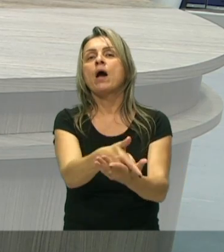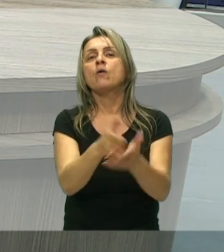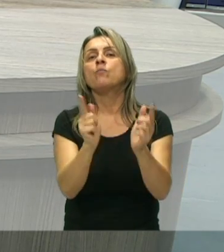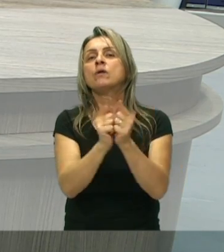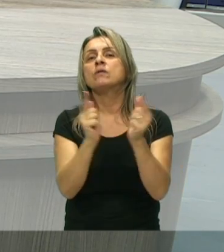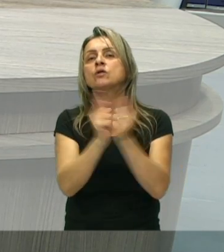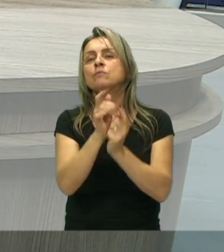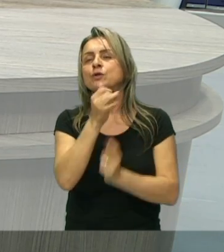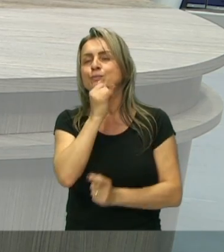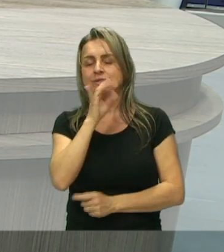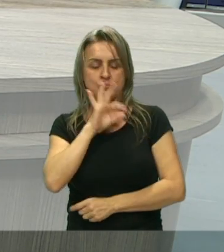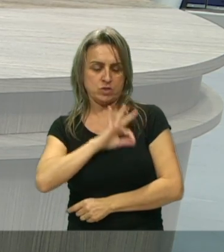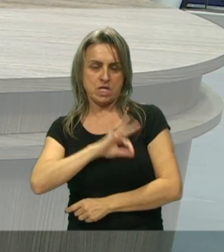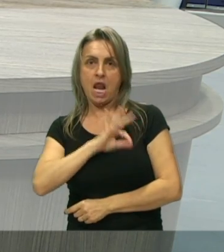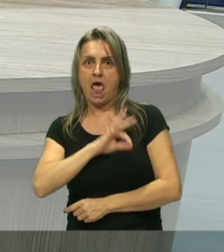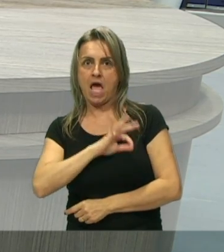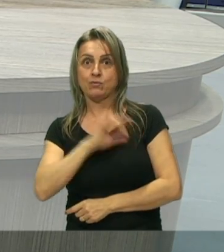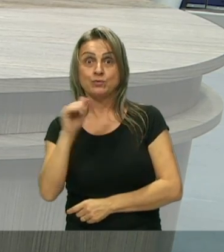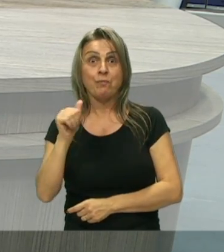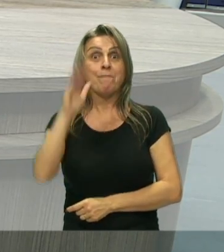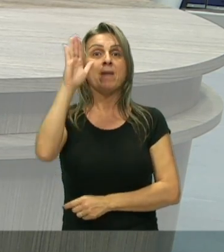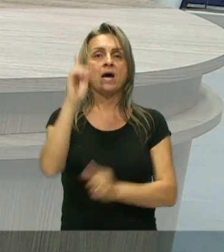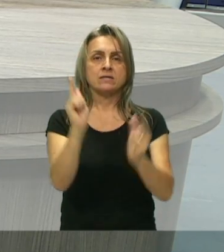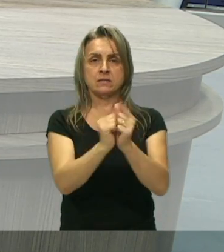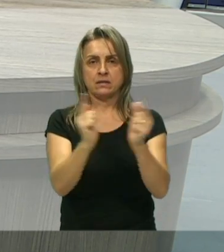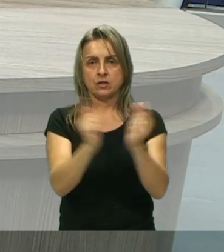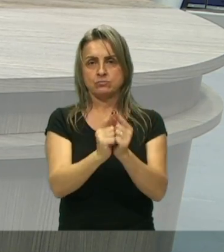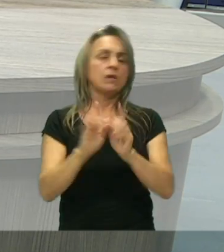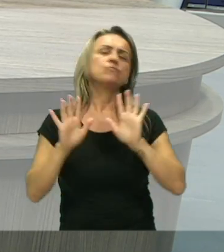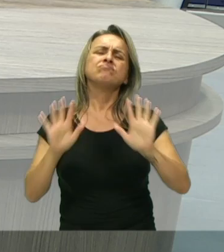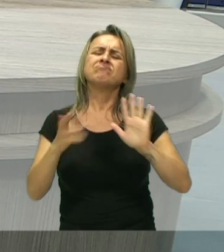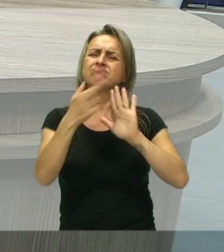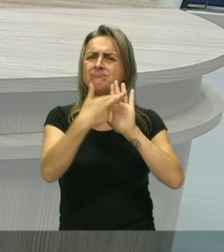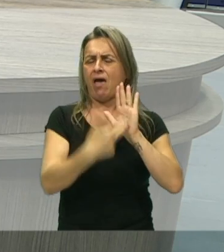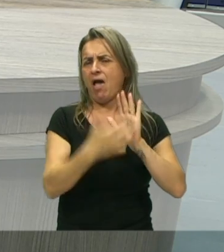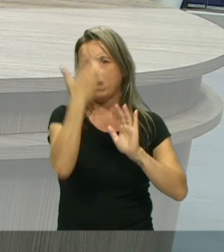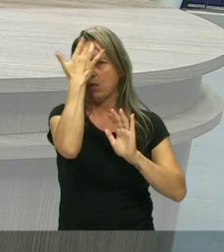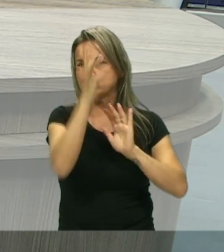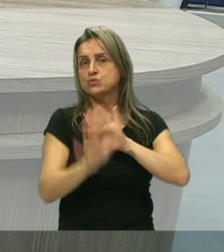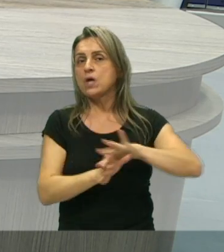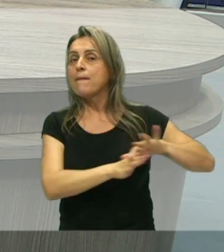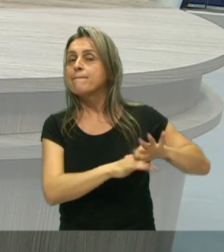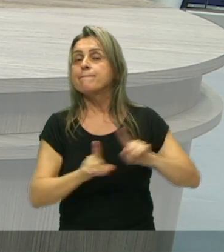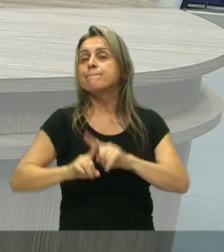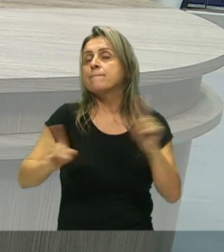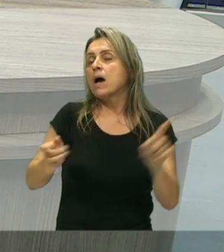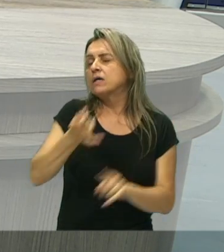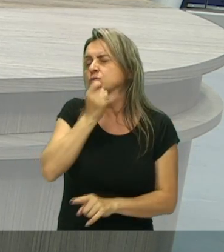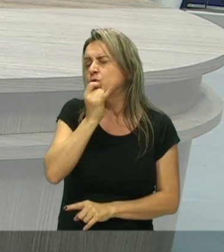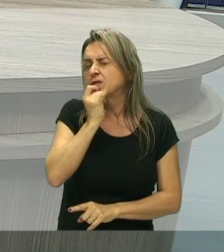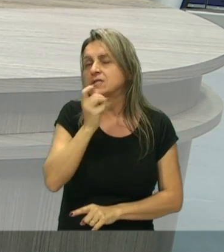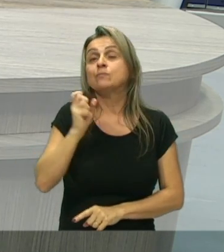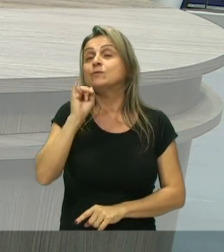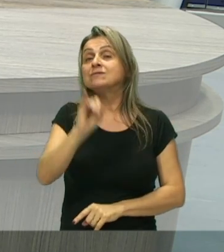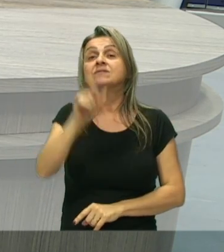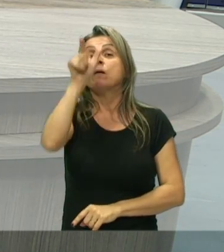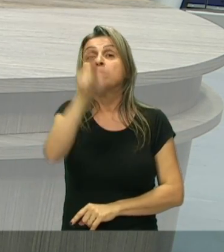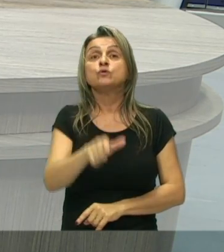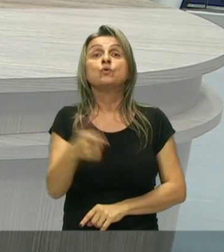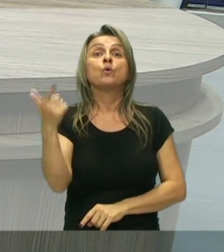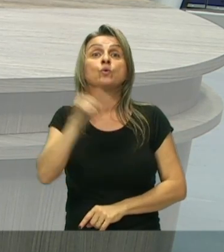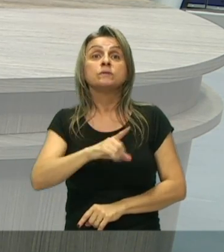o tipo de sistema que eles querem. Qual vai ser o critério? Né? Qual vai ser o critério para a remuneração desses serviços. Mas, digamos assim, se for simplesmente por